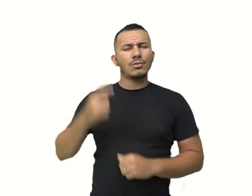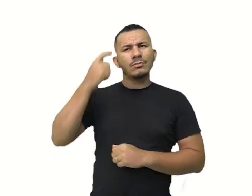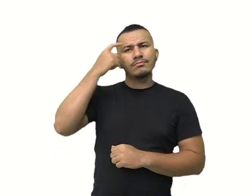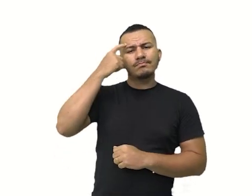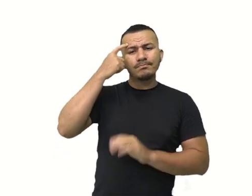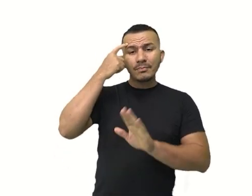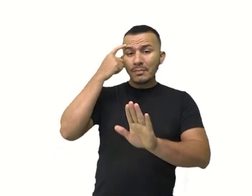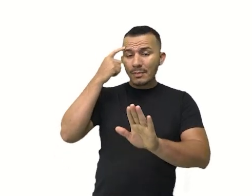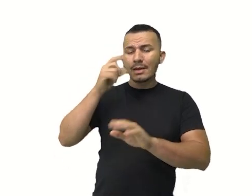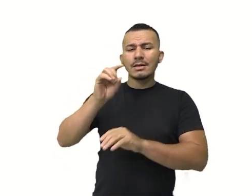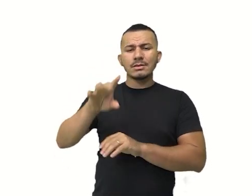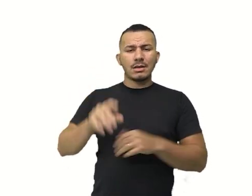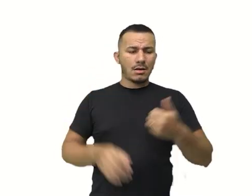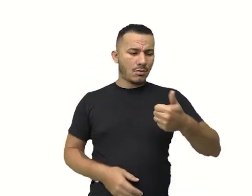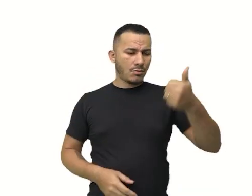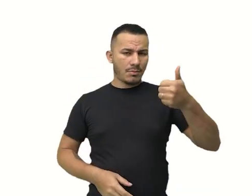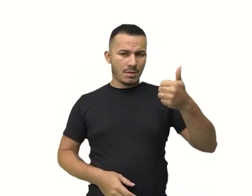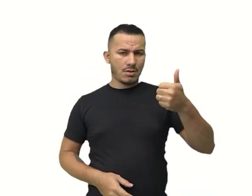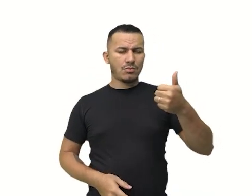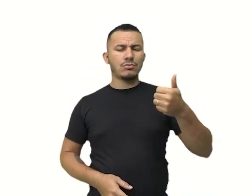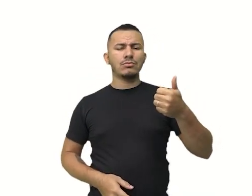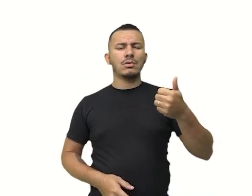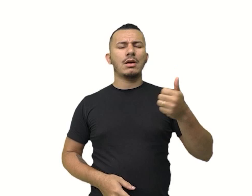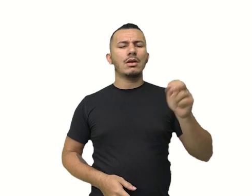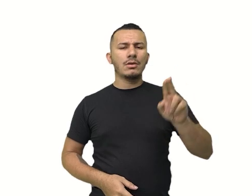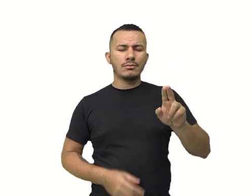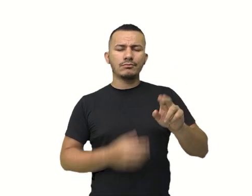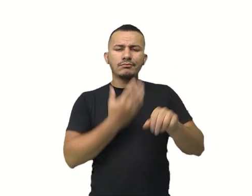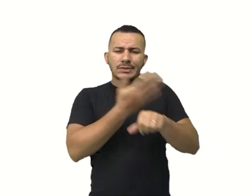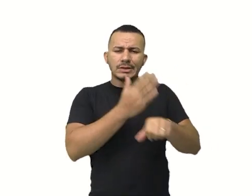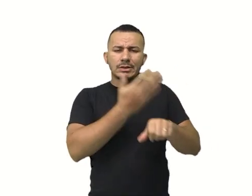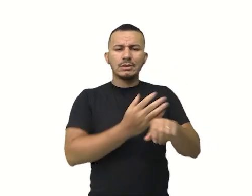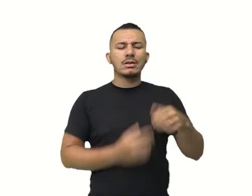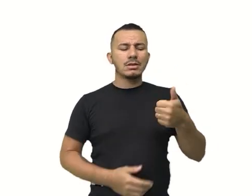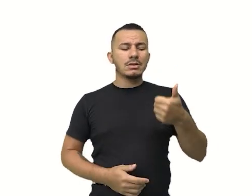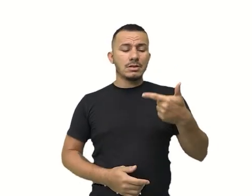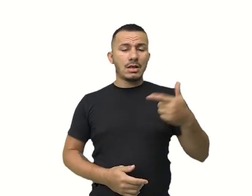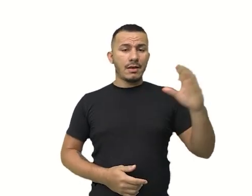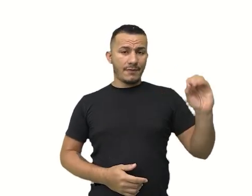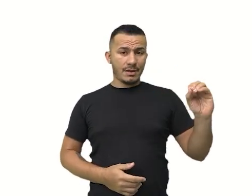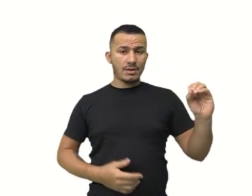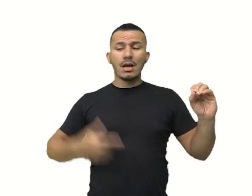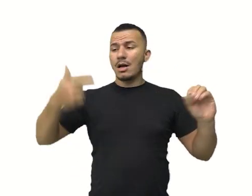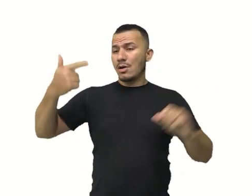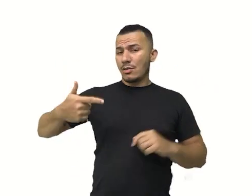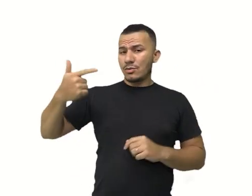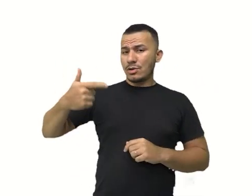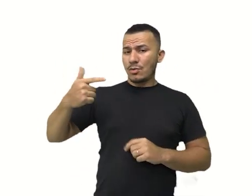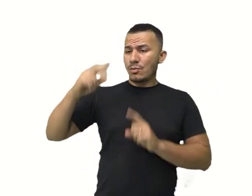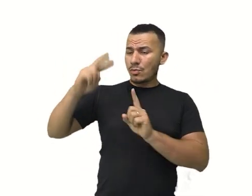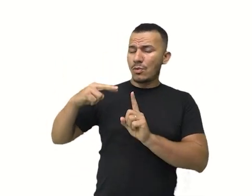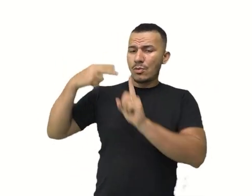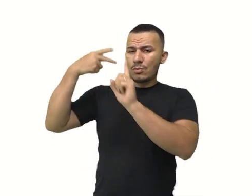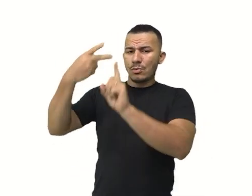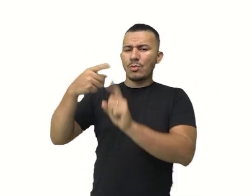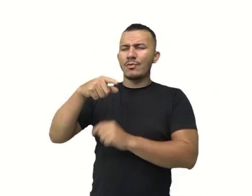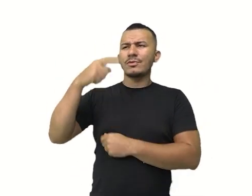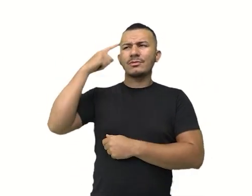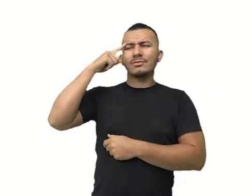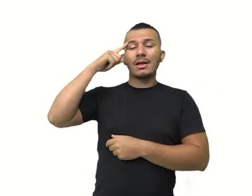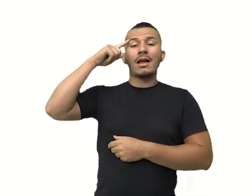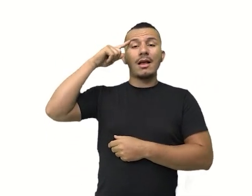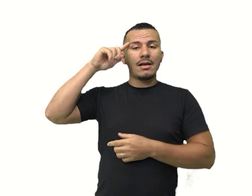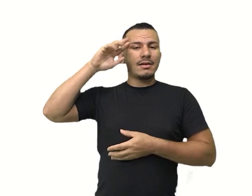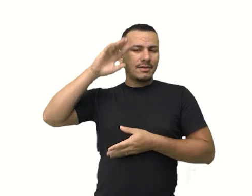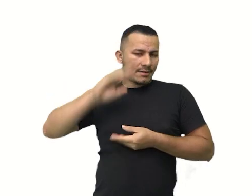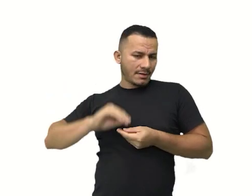ó. Se no primeiro dia ele fez 120 e no segundo dia ele fez o dobro, há de você concordar